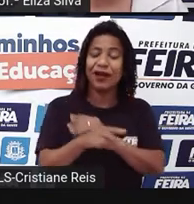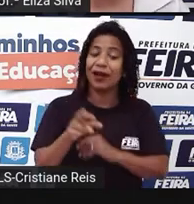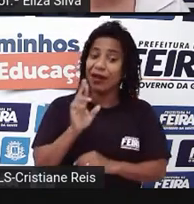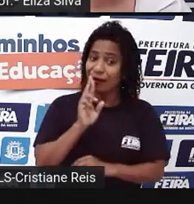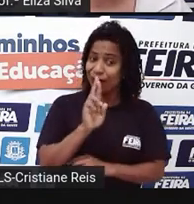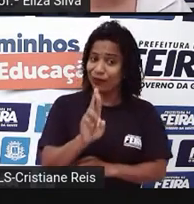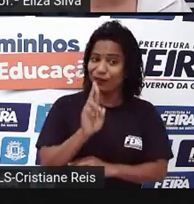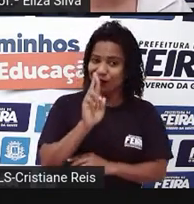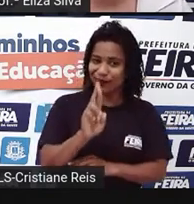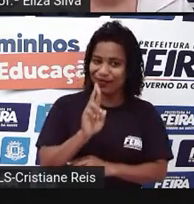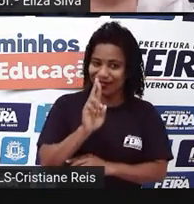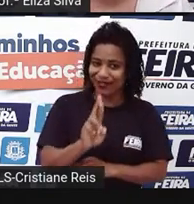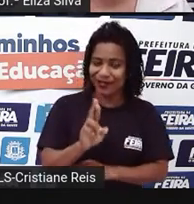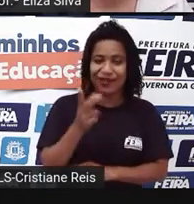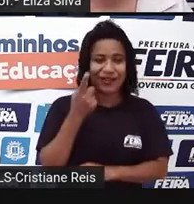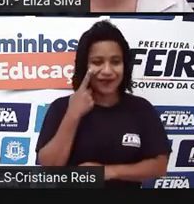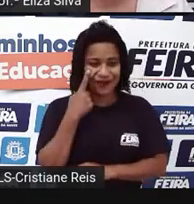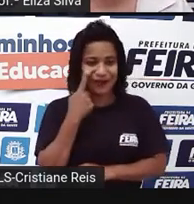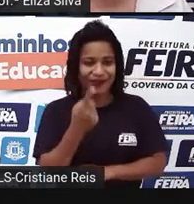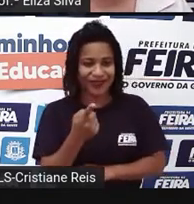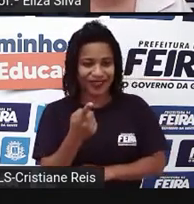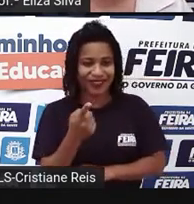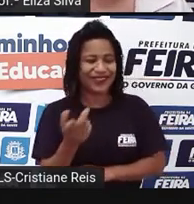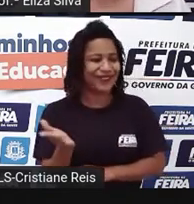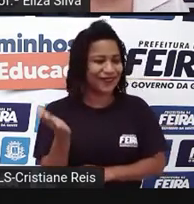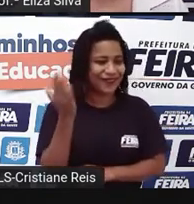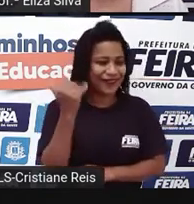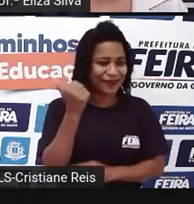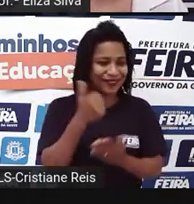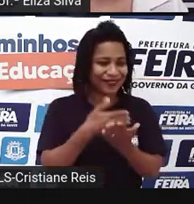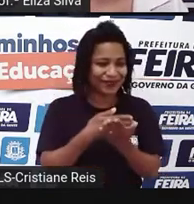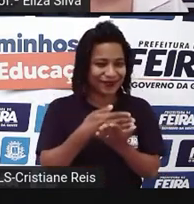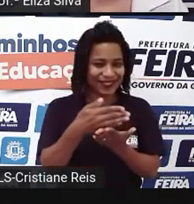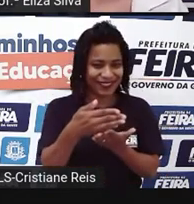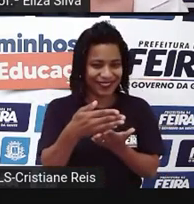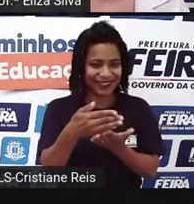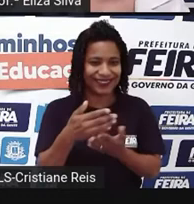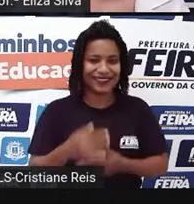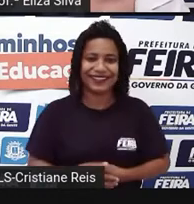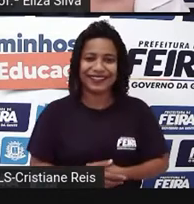e nacionalidades. Let's start now. Vamos começar agora.